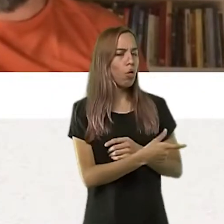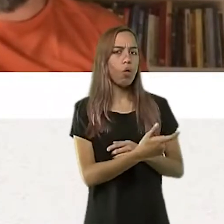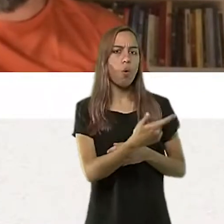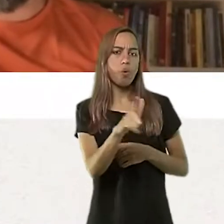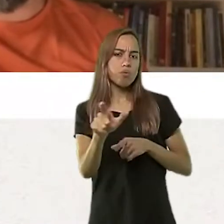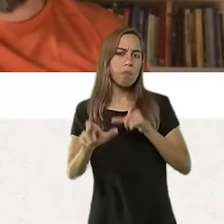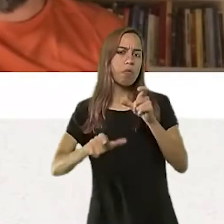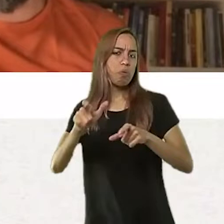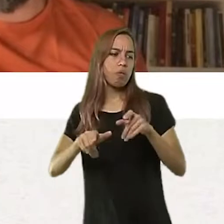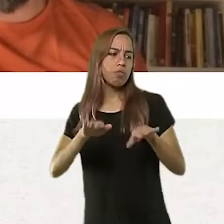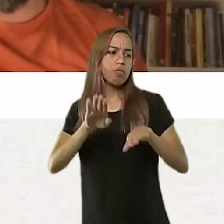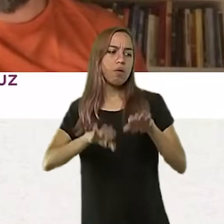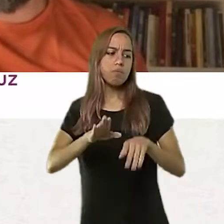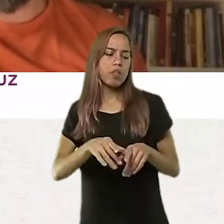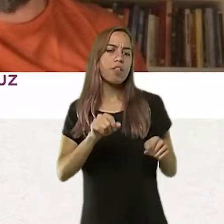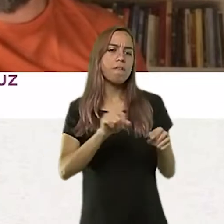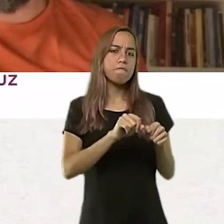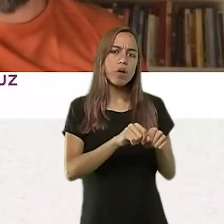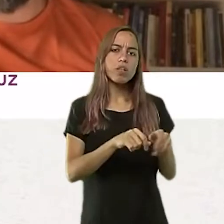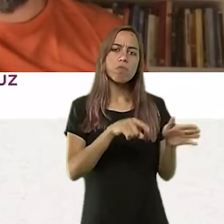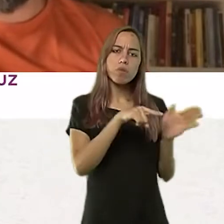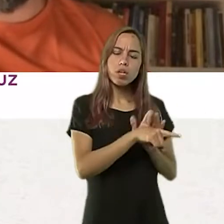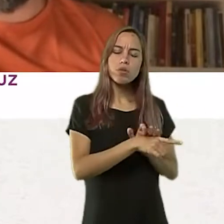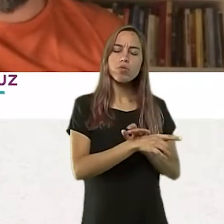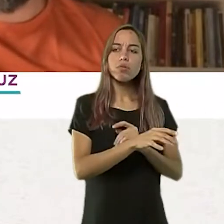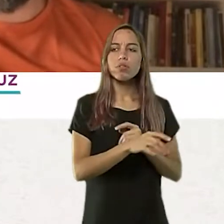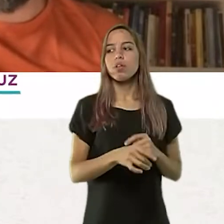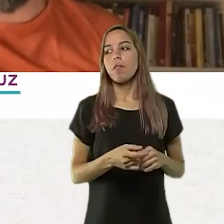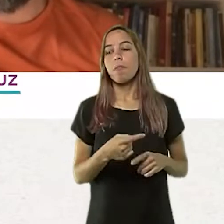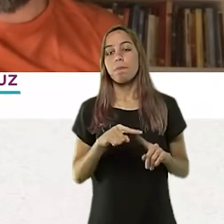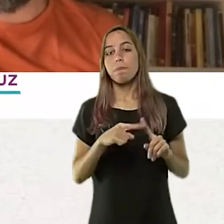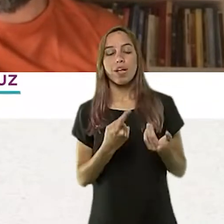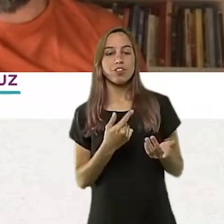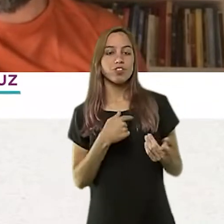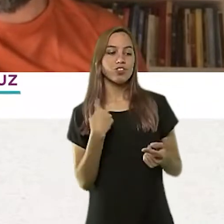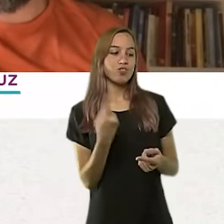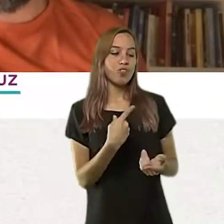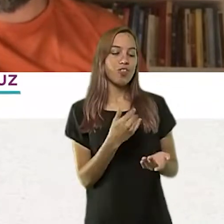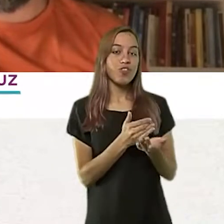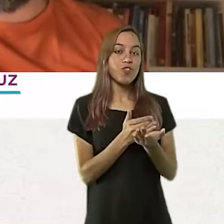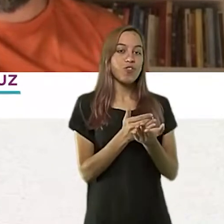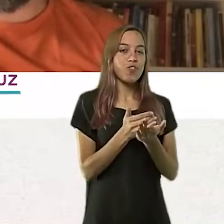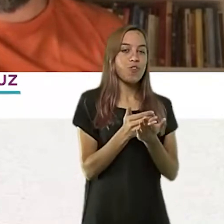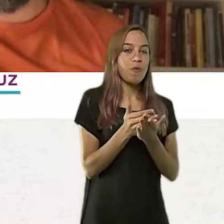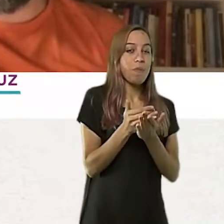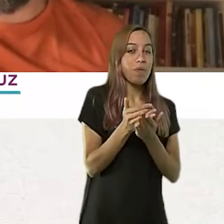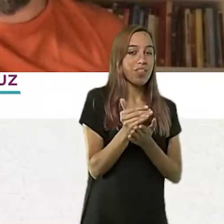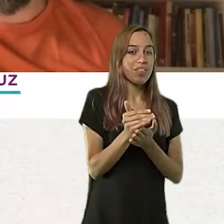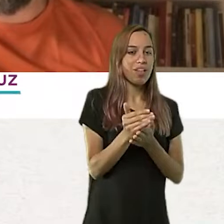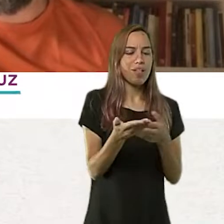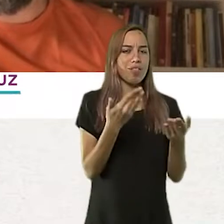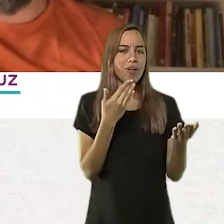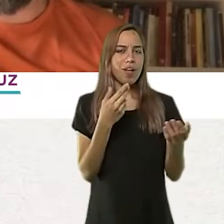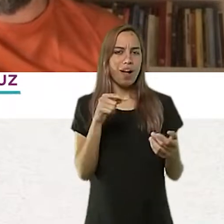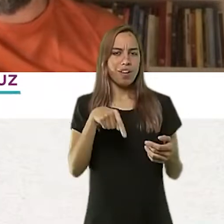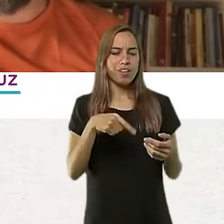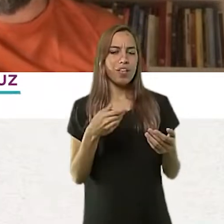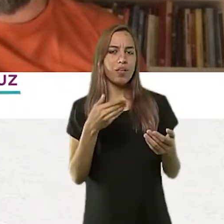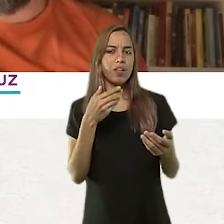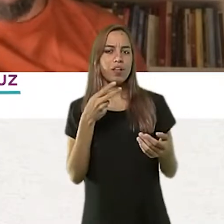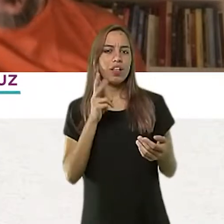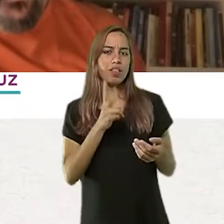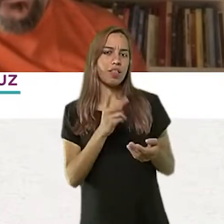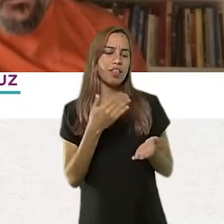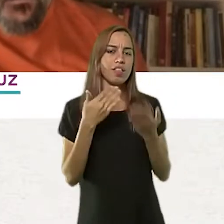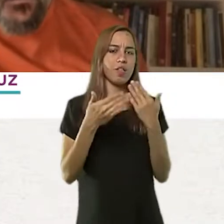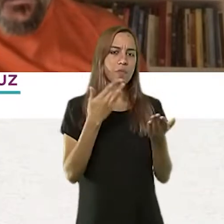nós estamos começando aqui essa nossa trajetória, que eu espero que seja longa aqui no Sempre um Papo, como estão de tantos